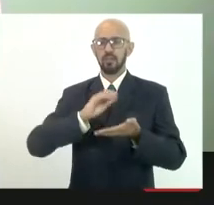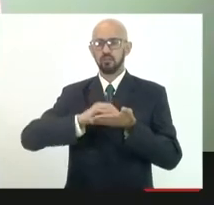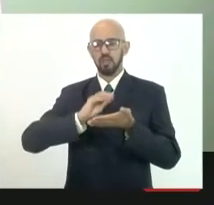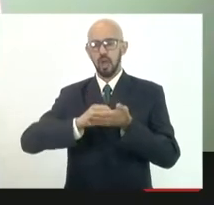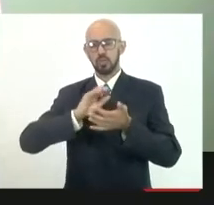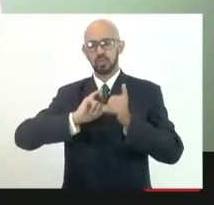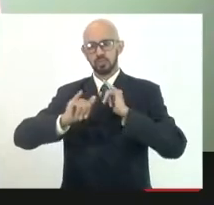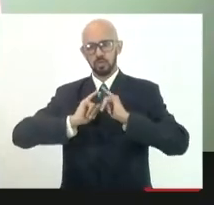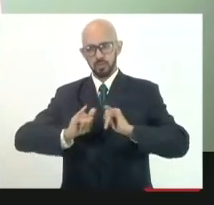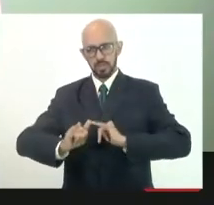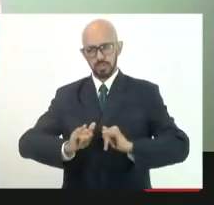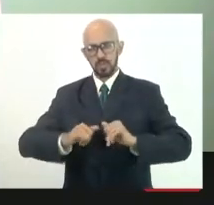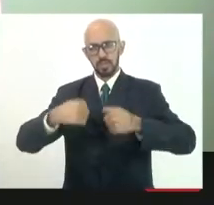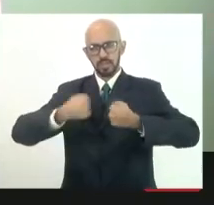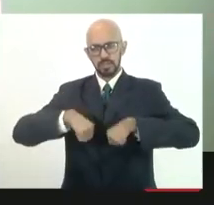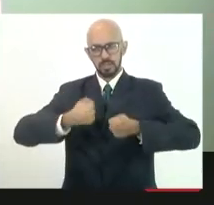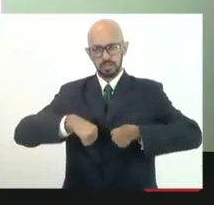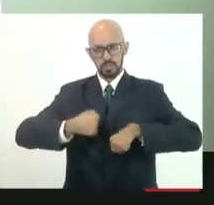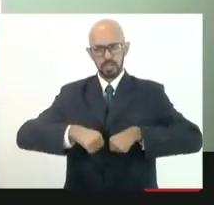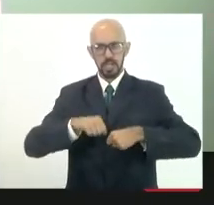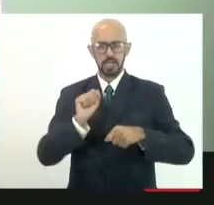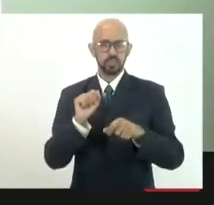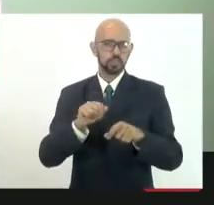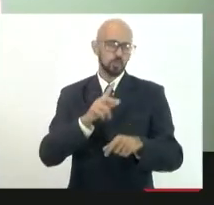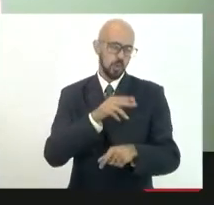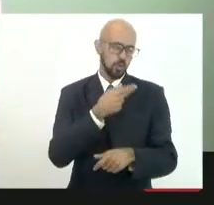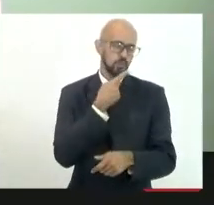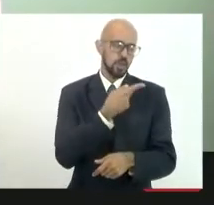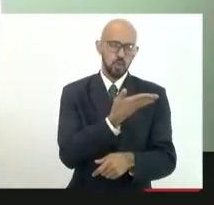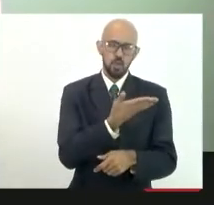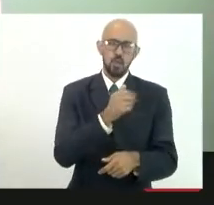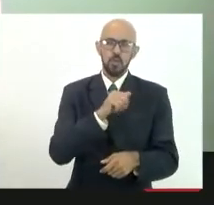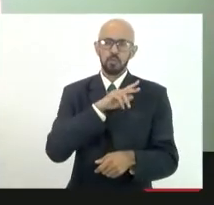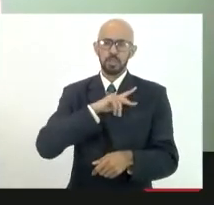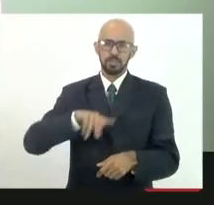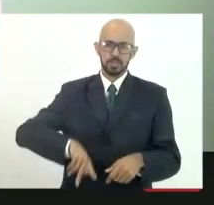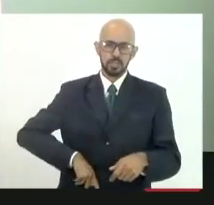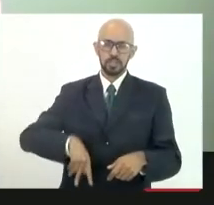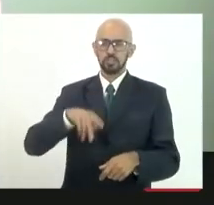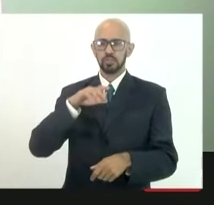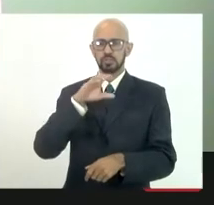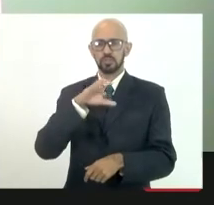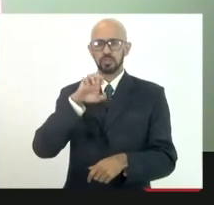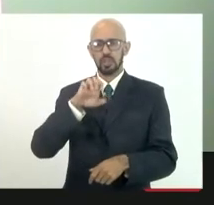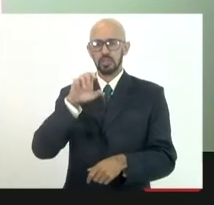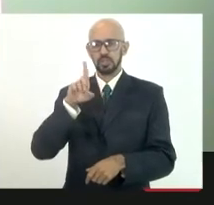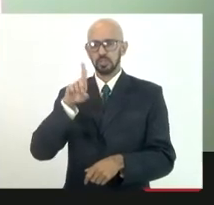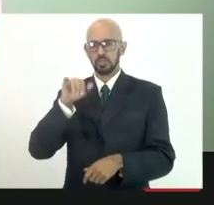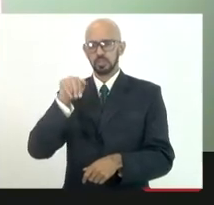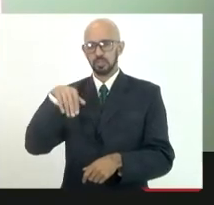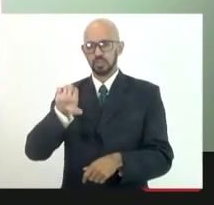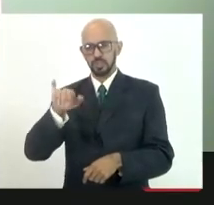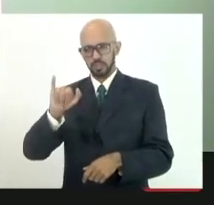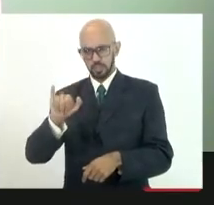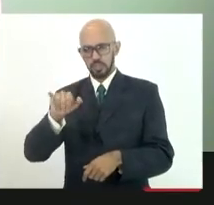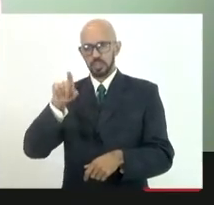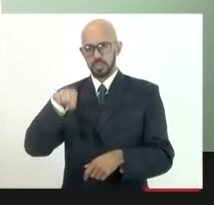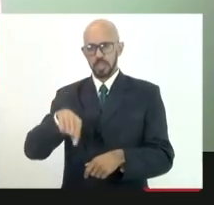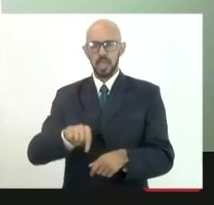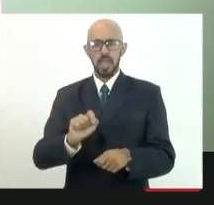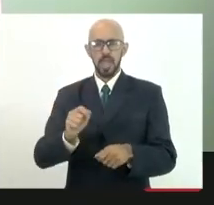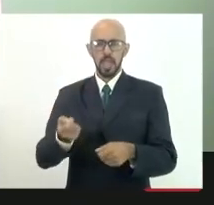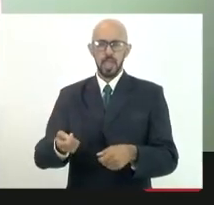dados, a necessidade, como colocou aqui o presidente do Cedine, da interiorização